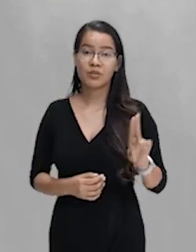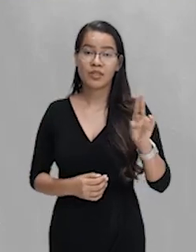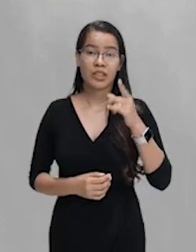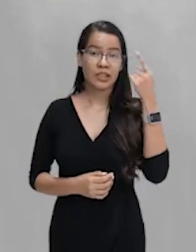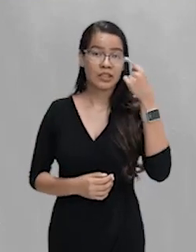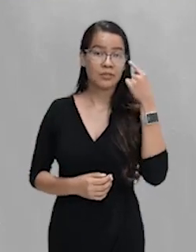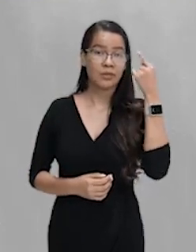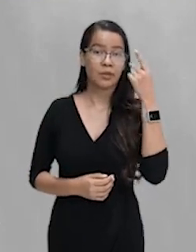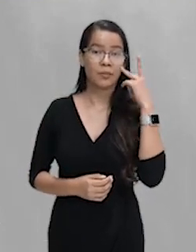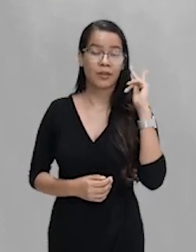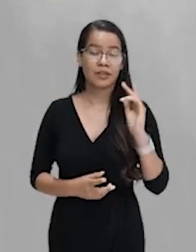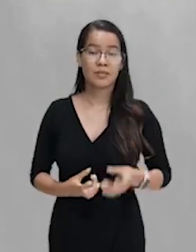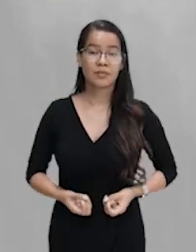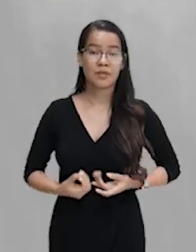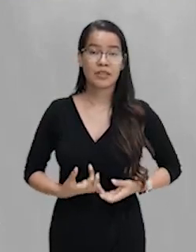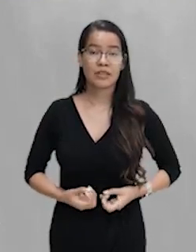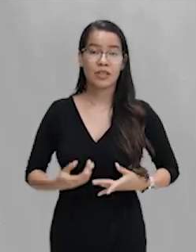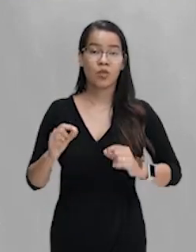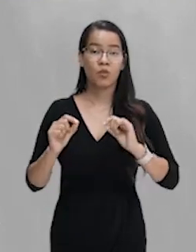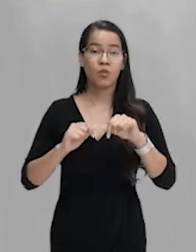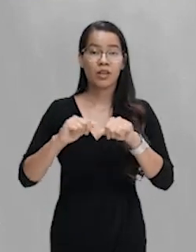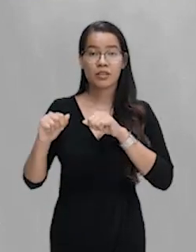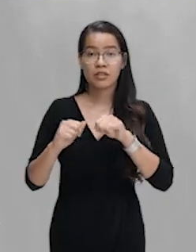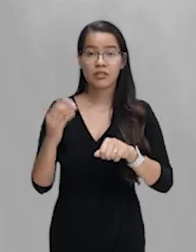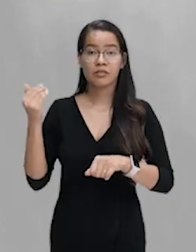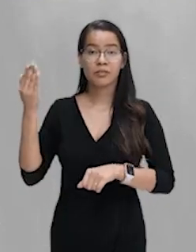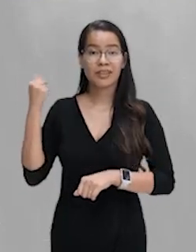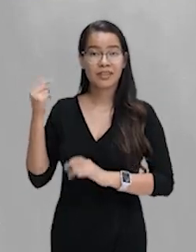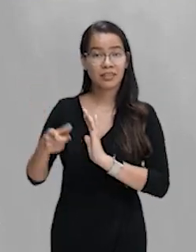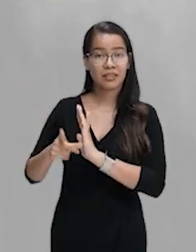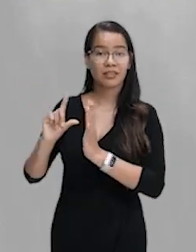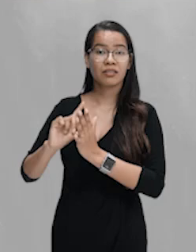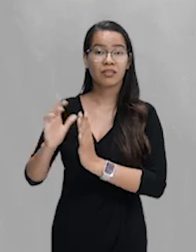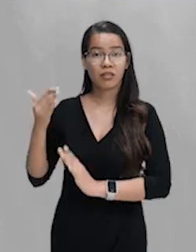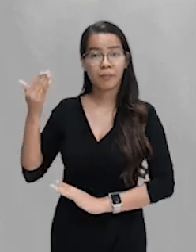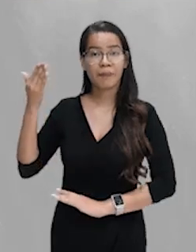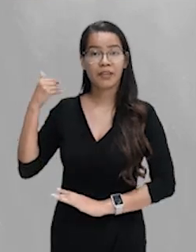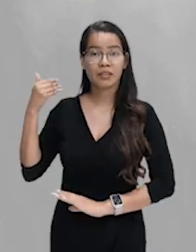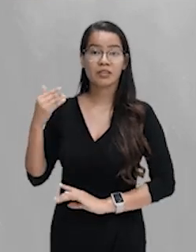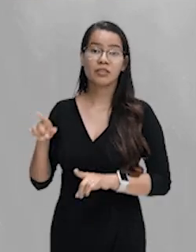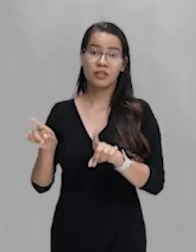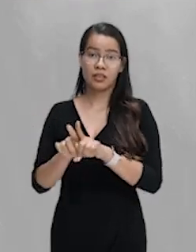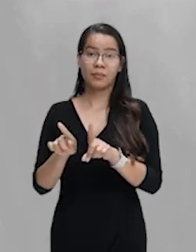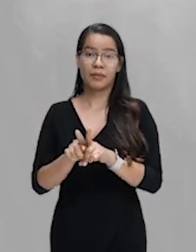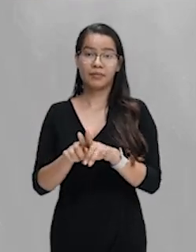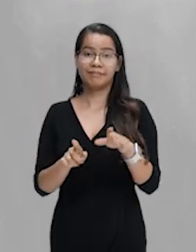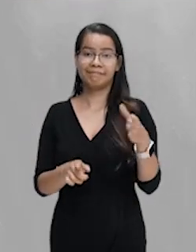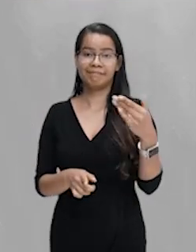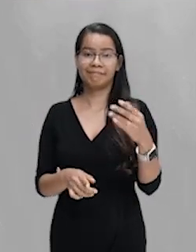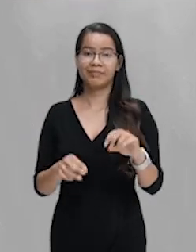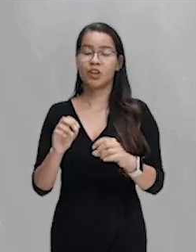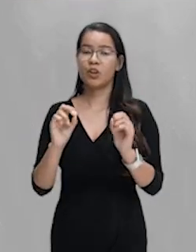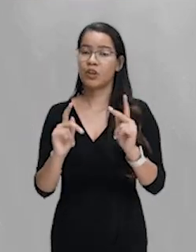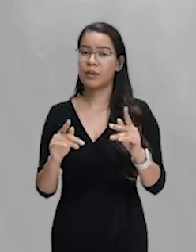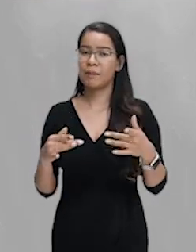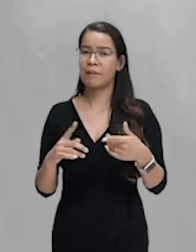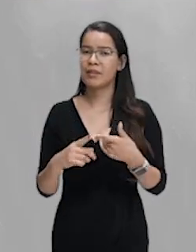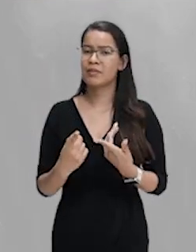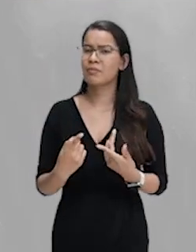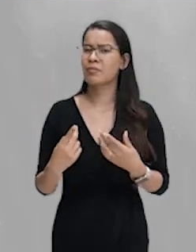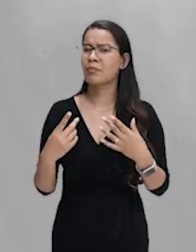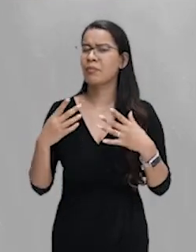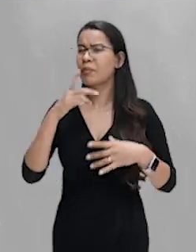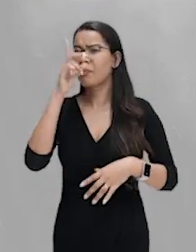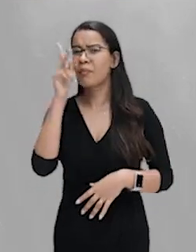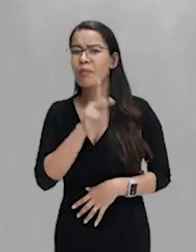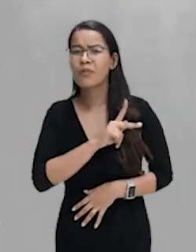para expressar uma ação passada anterior a outra ação também passada. Nossa, me deu um nó,